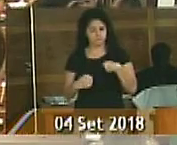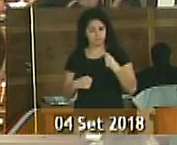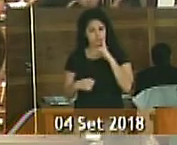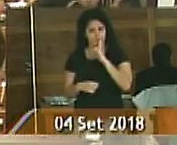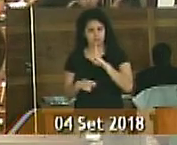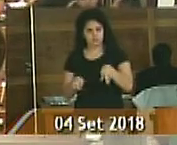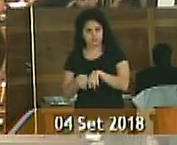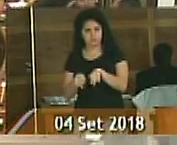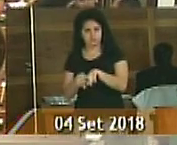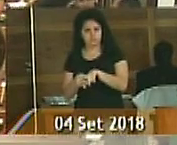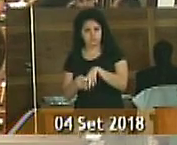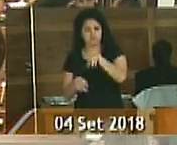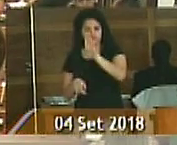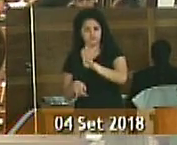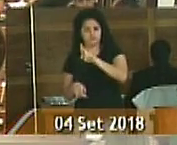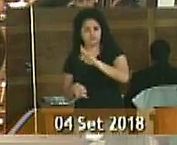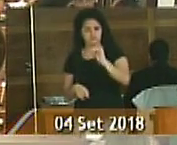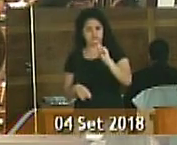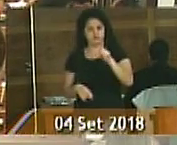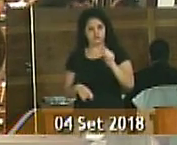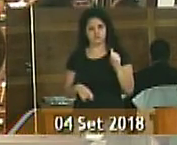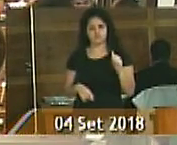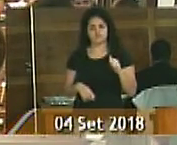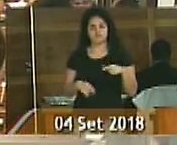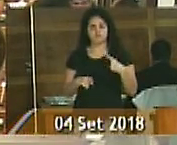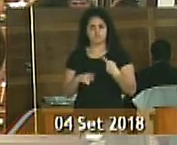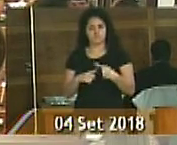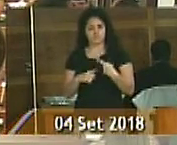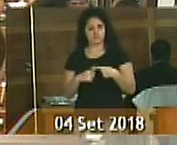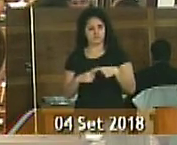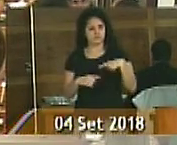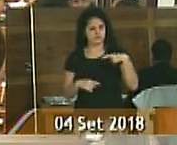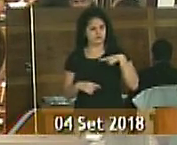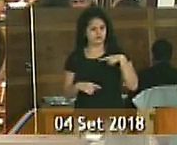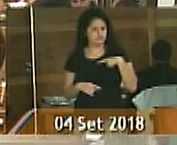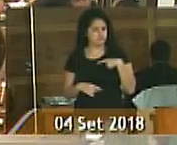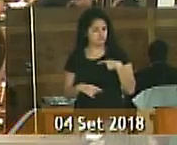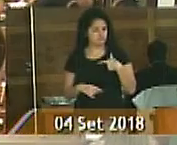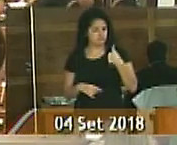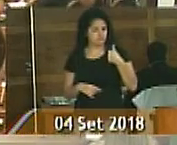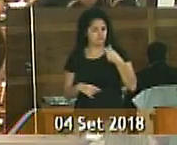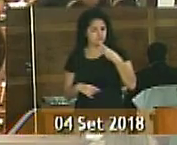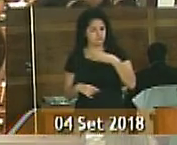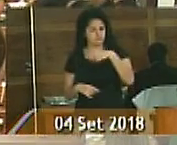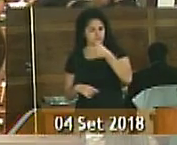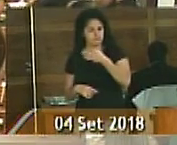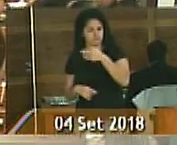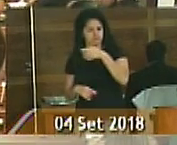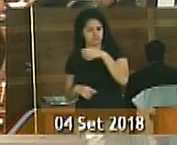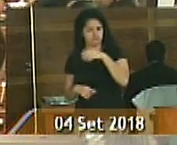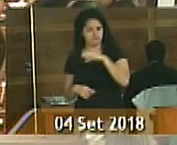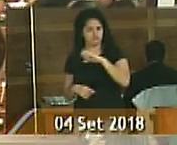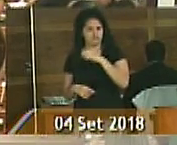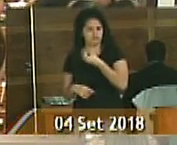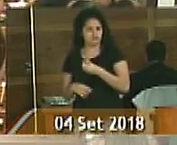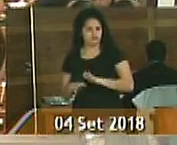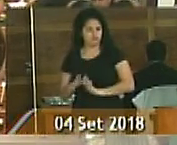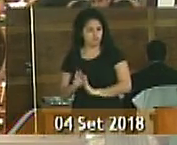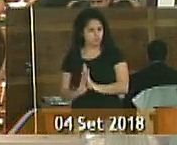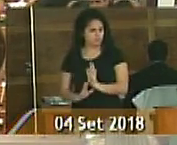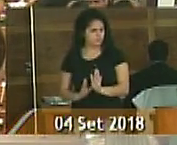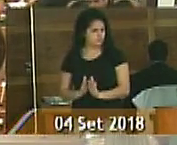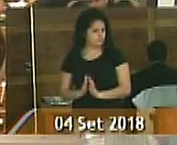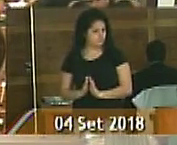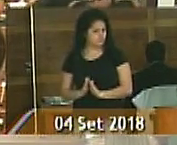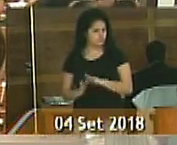os lados dos brigadistas, porque existe uma NBR 14276, que cuida da função e atribuição